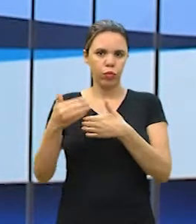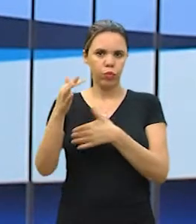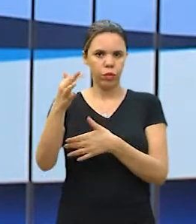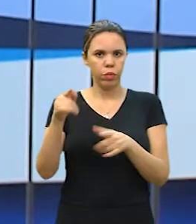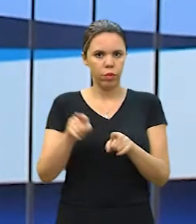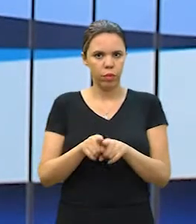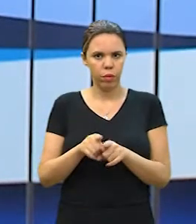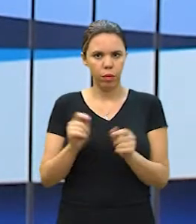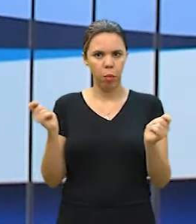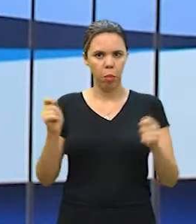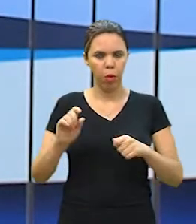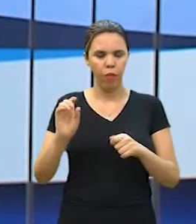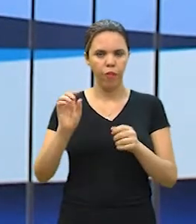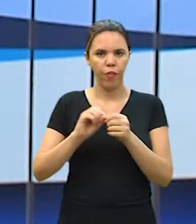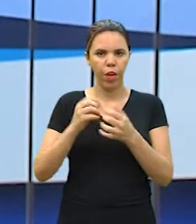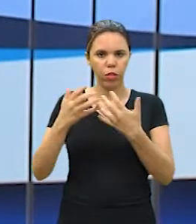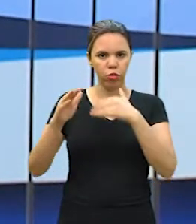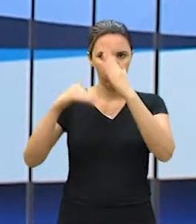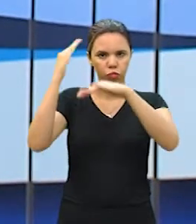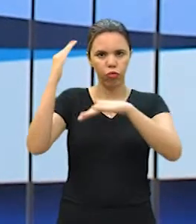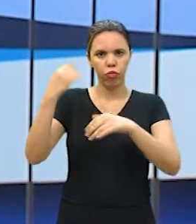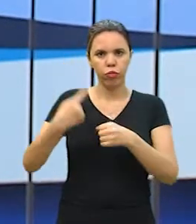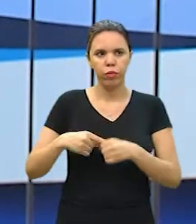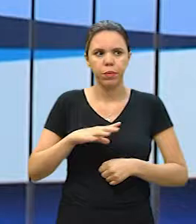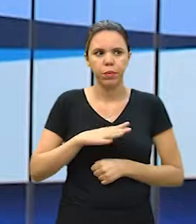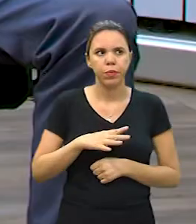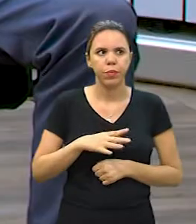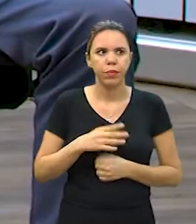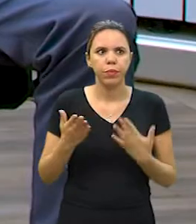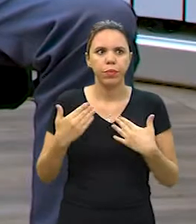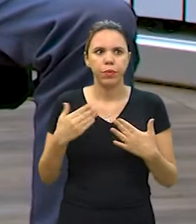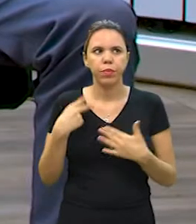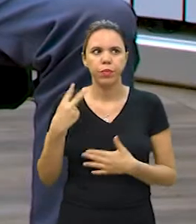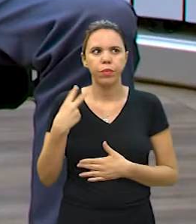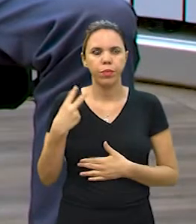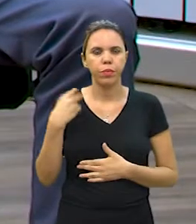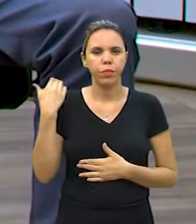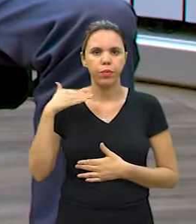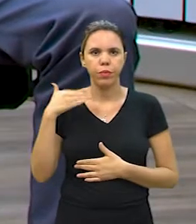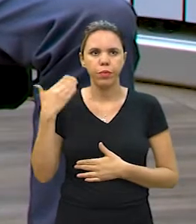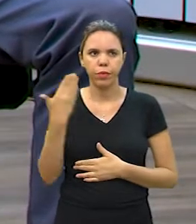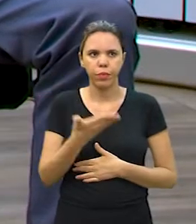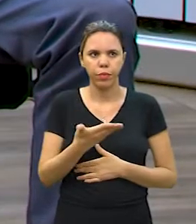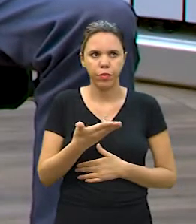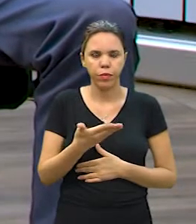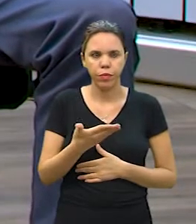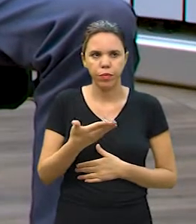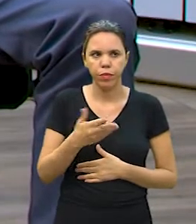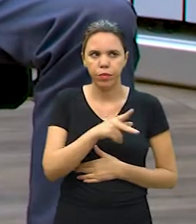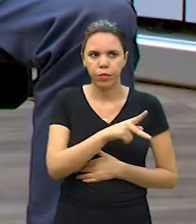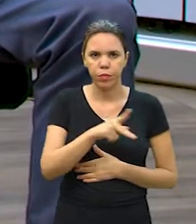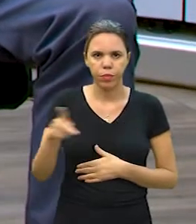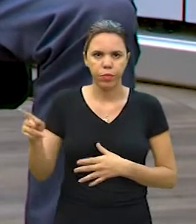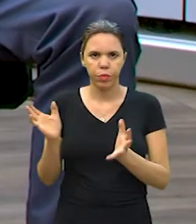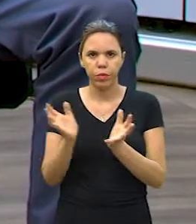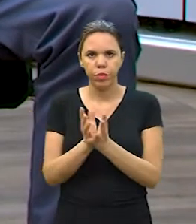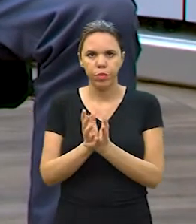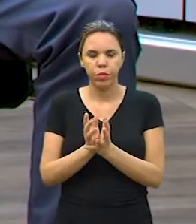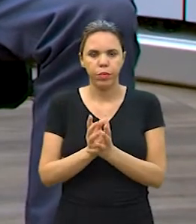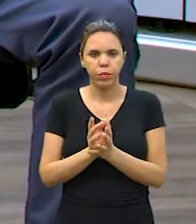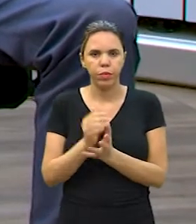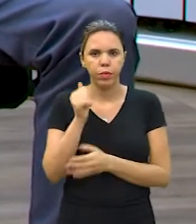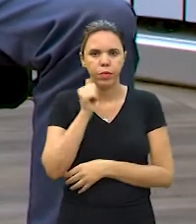pela frente e o que pode ser desenvolvido no município, debato com a vereadora Mariana Conte, presidente da